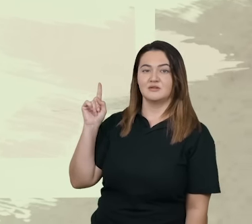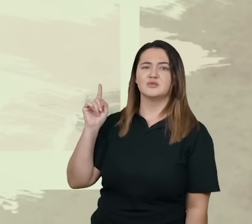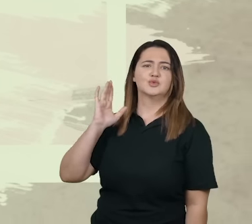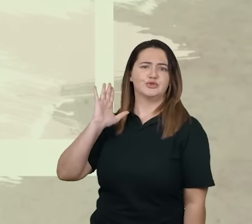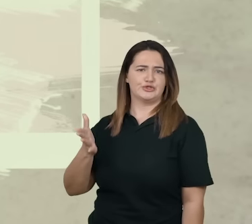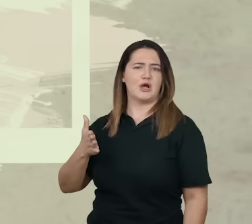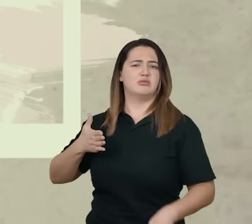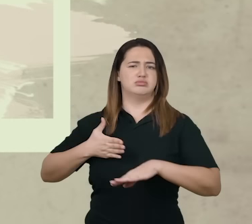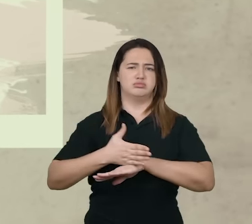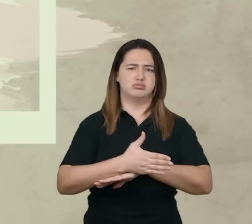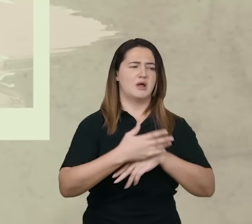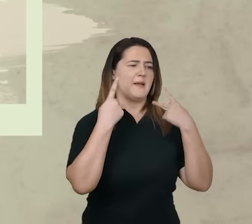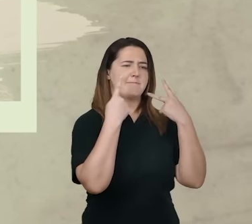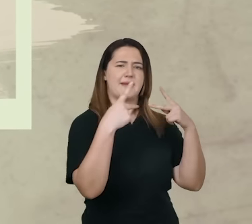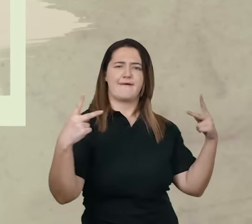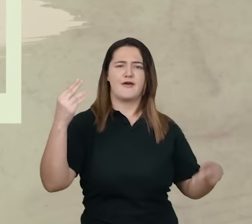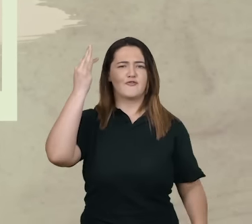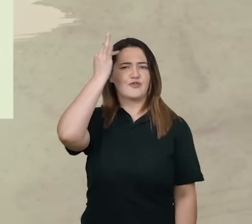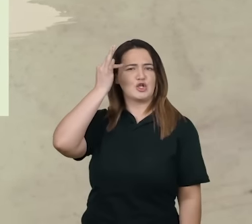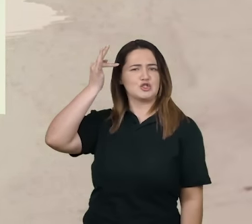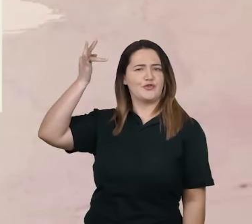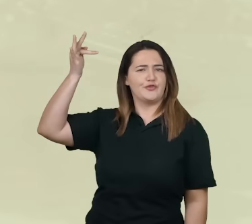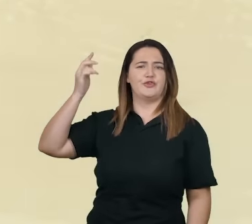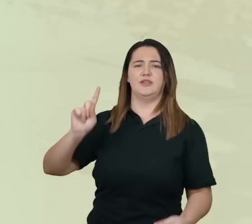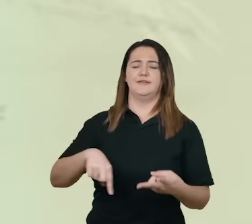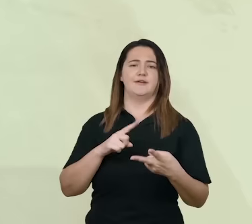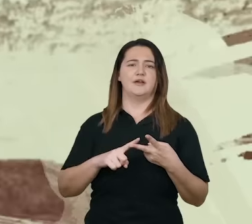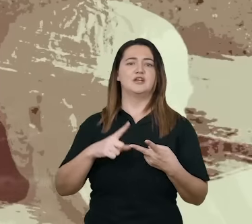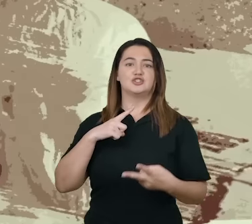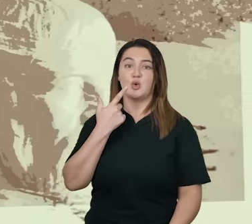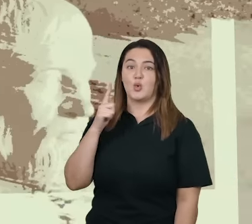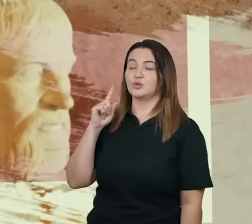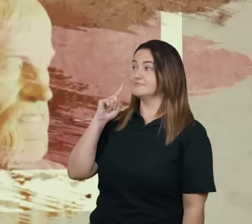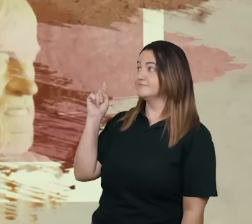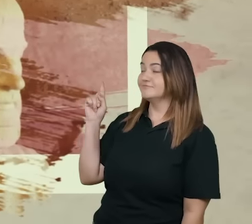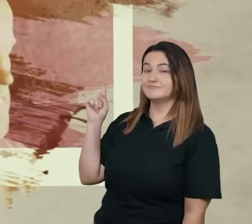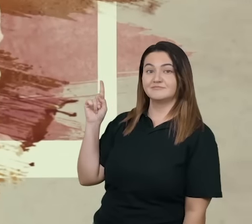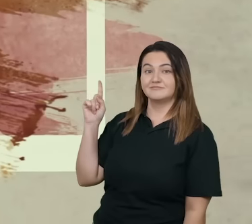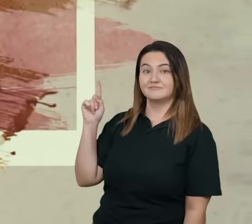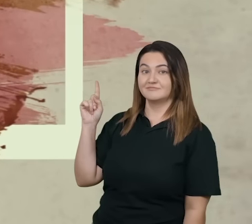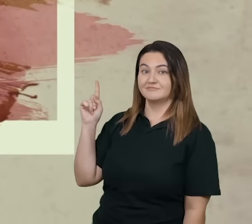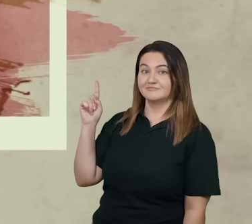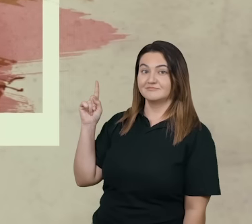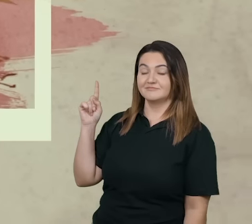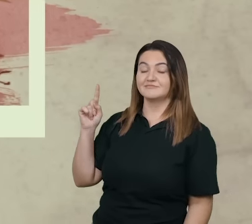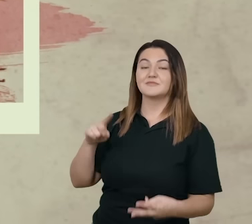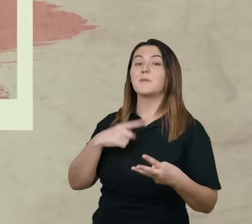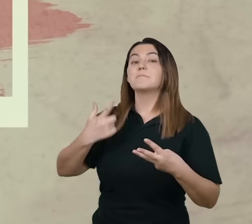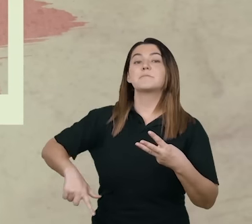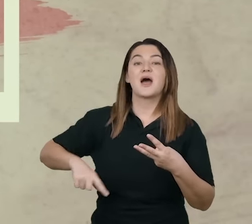região, pregando a filosofia do cinismo. Havia os epicúreos, havia também os